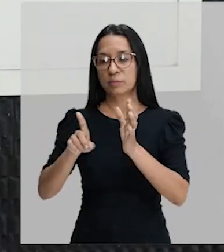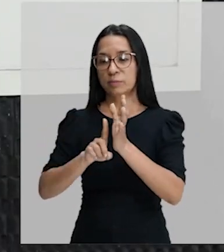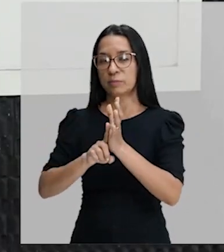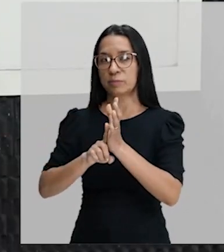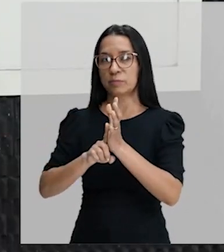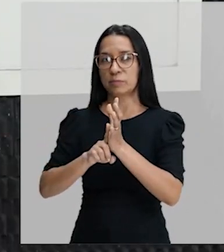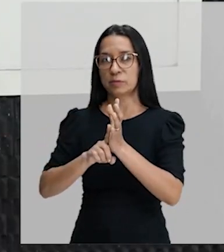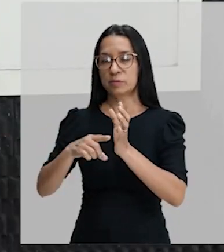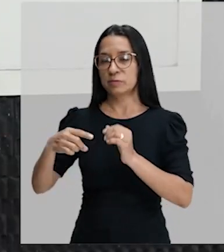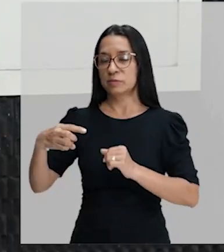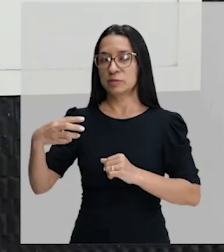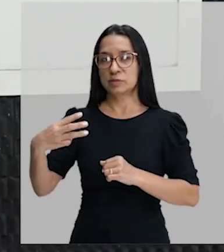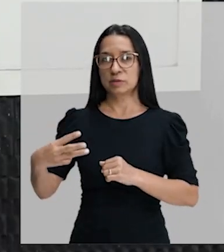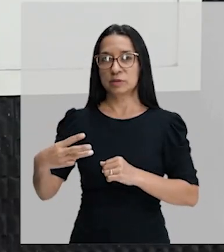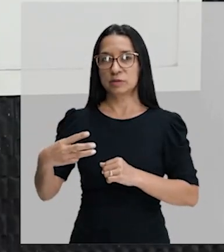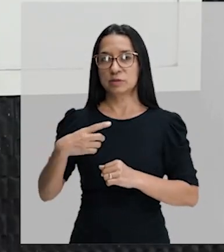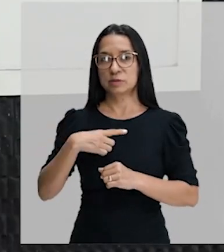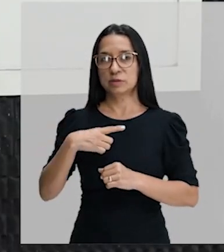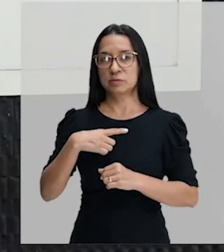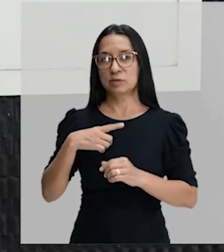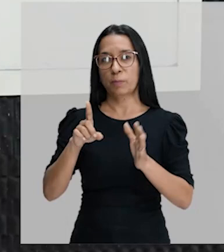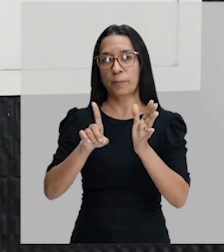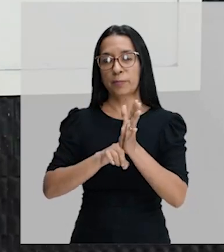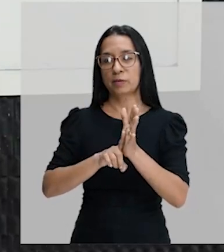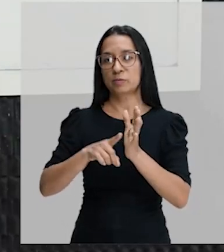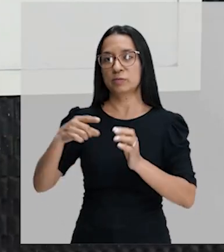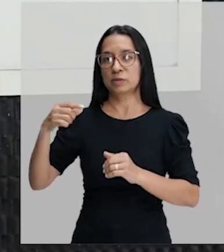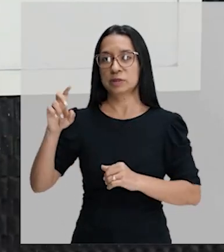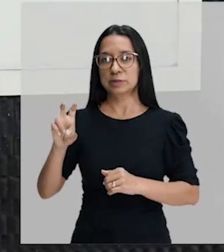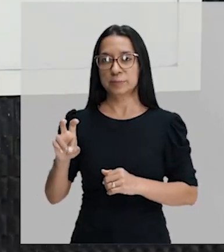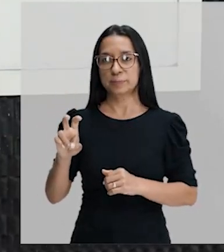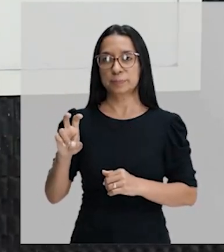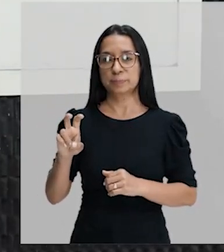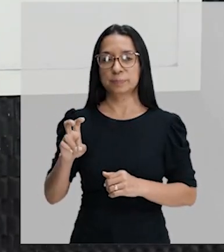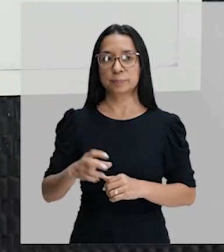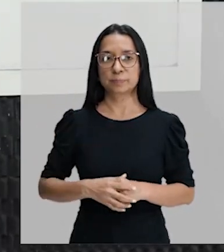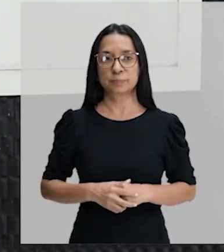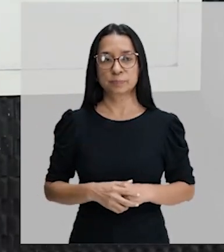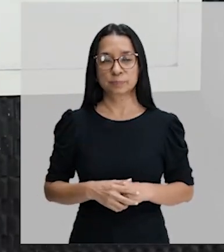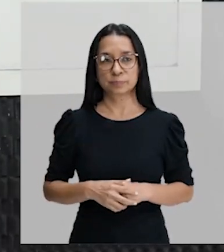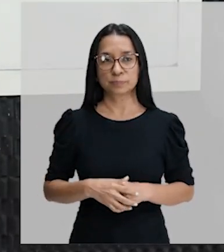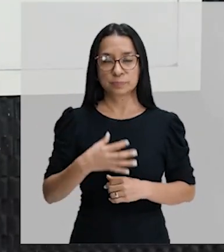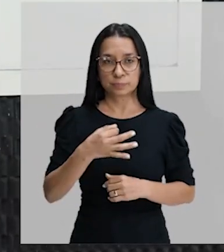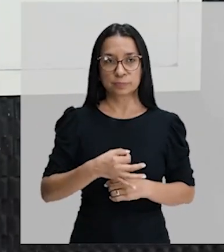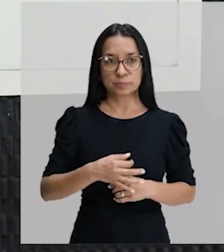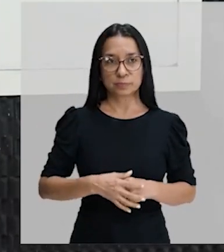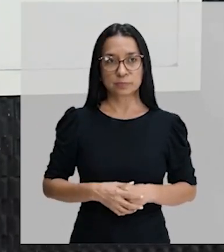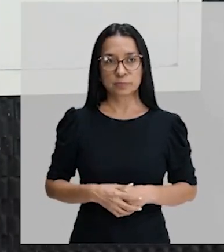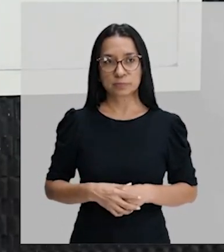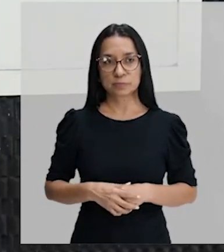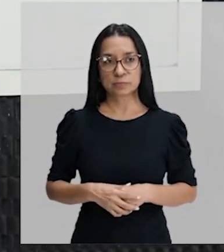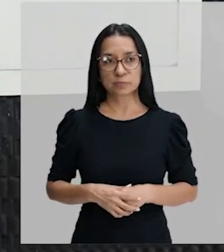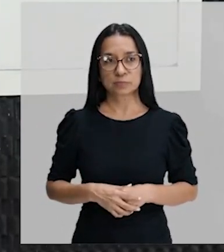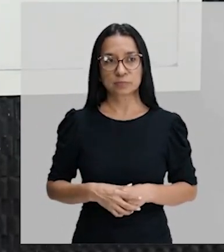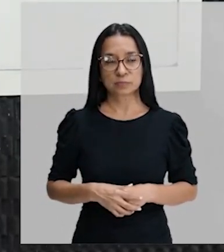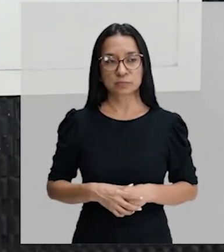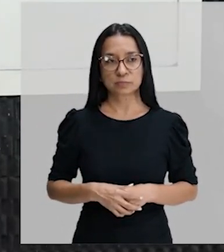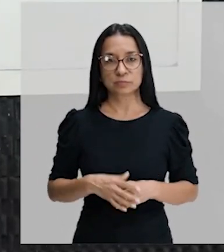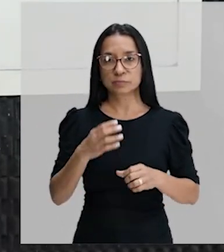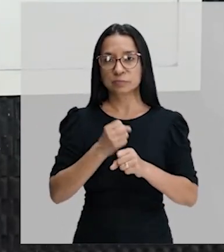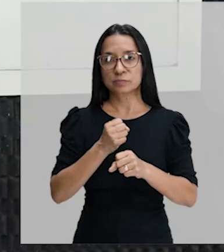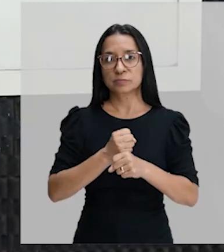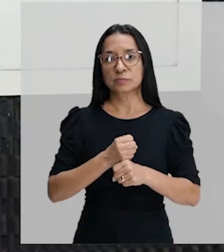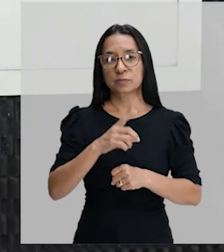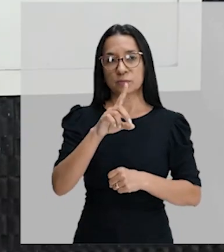Ó. Então você vai ter aqui o menos 5. Certo? Aí vou calcular